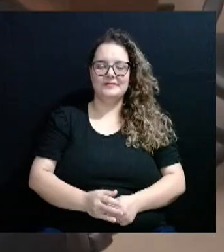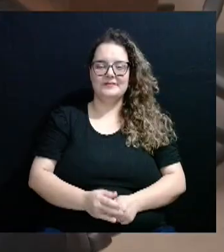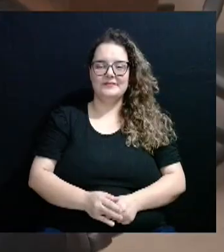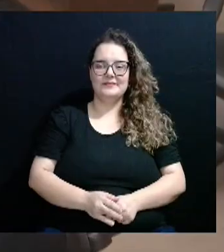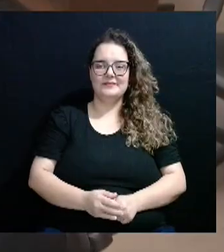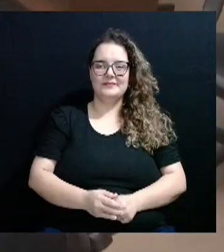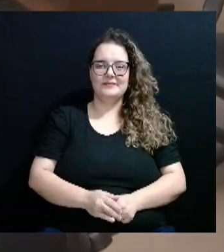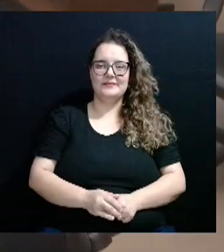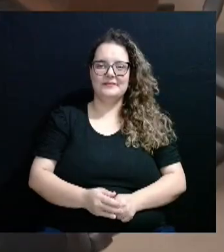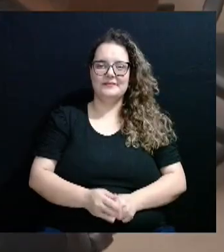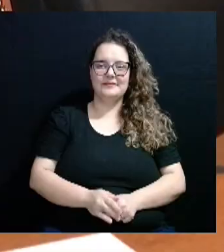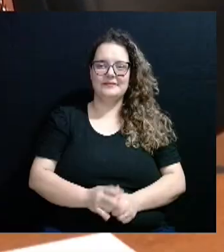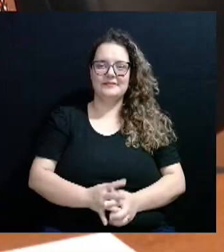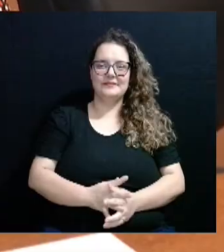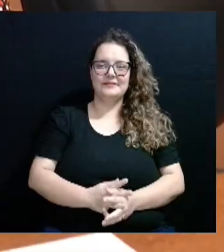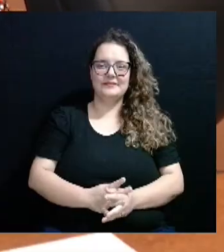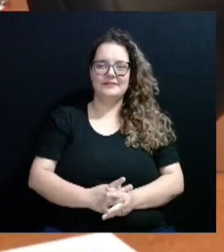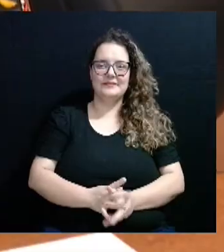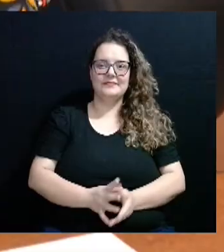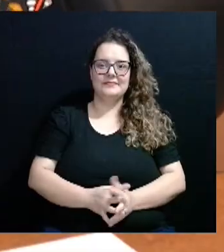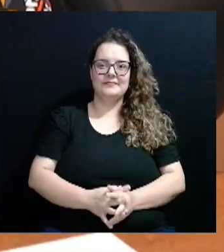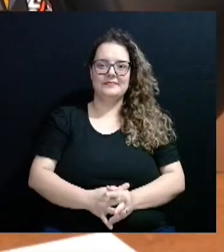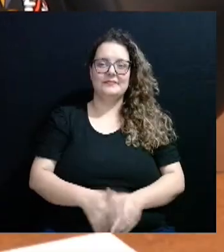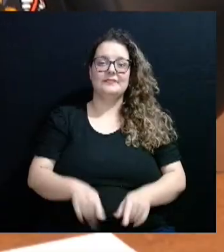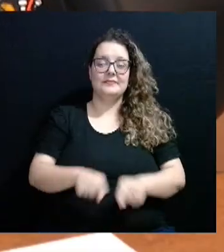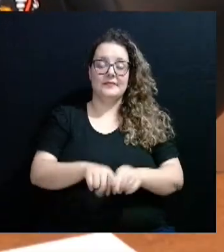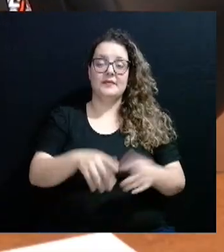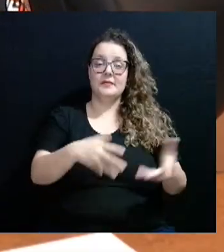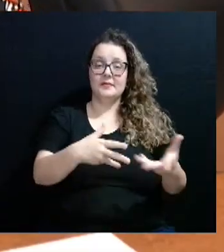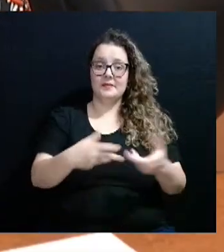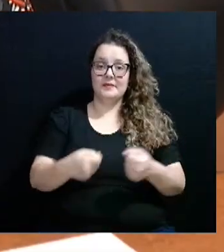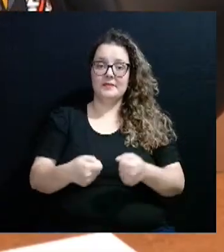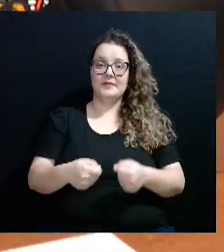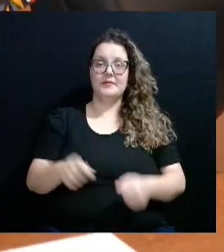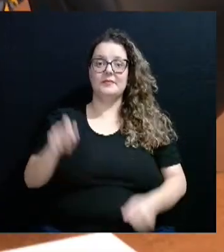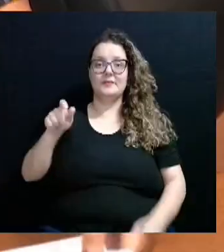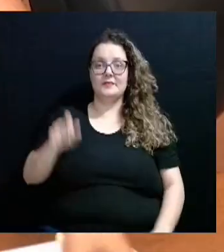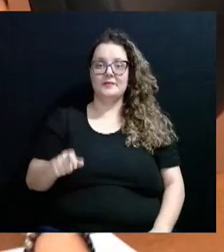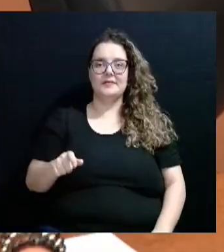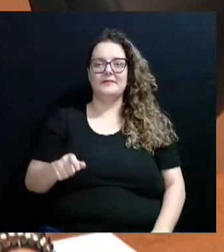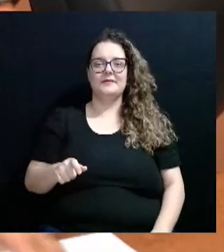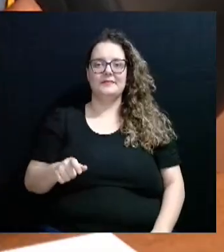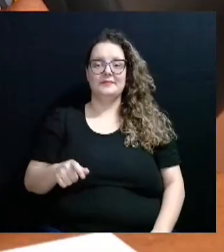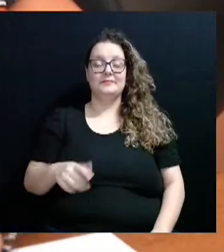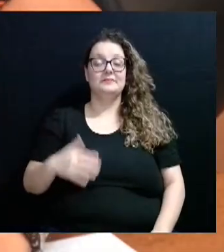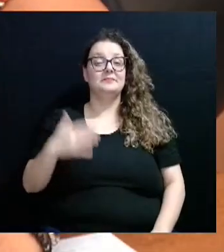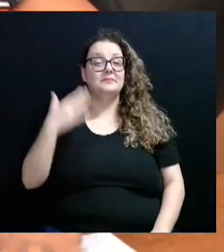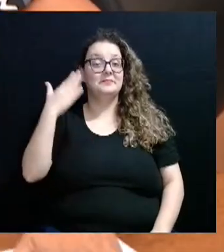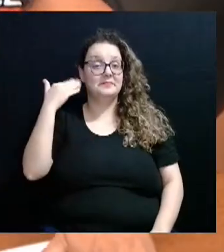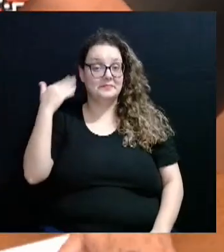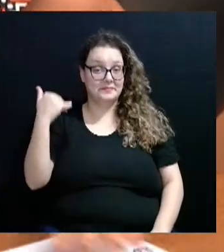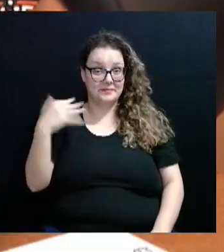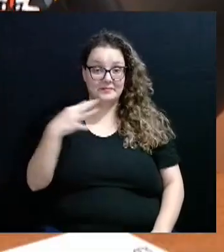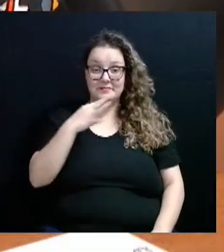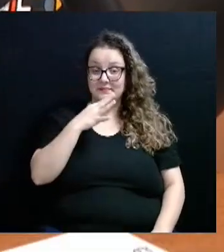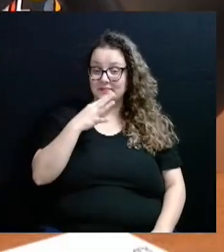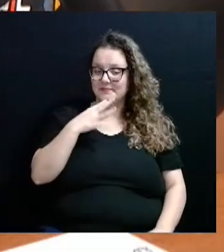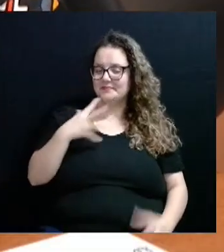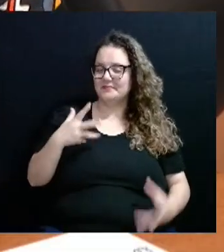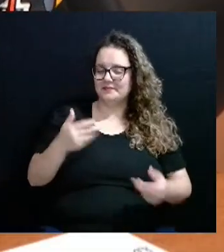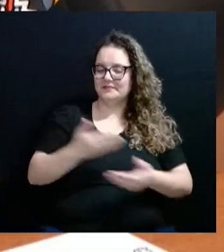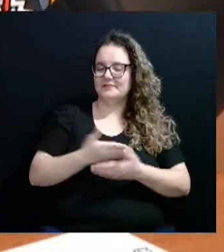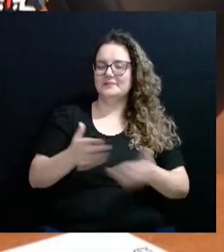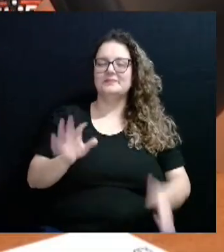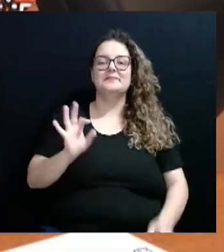Bom, quero também convidar uma pessoa que é muito conhecida por todos vocês, eu tenho absoluta certeza.